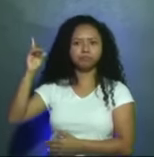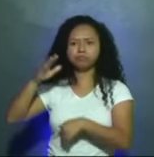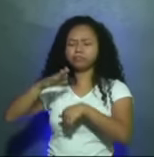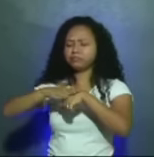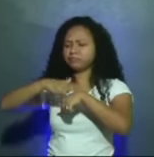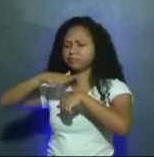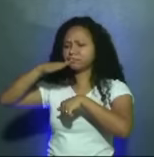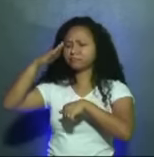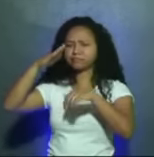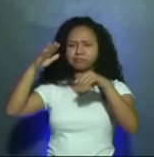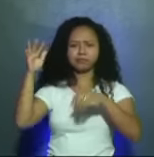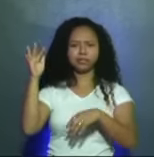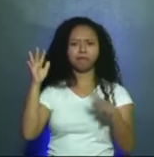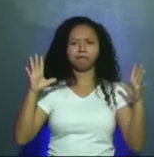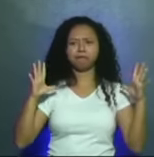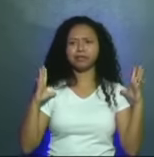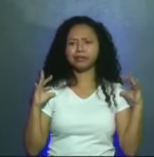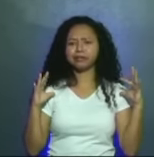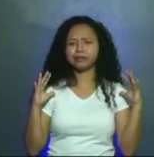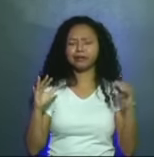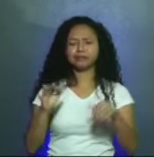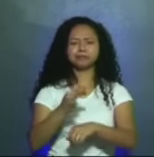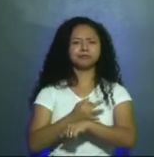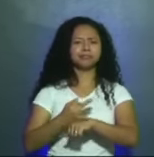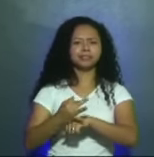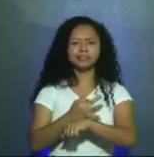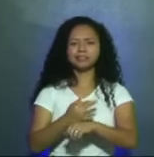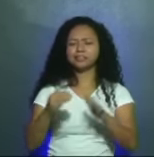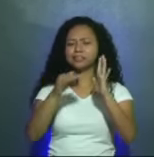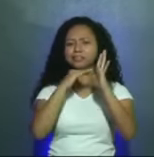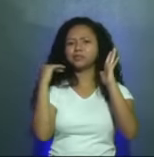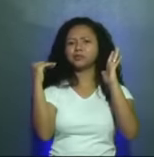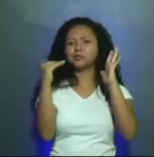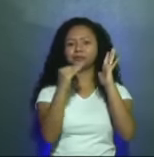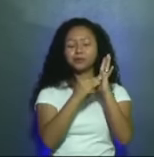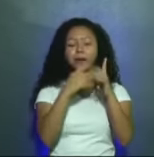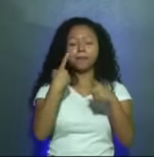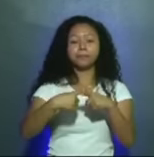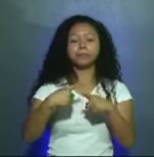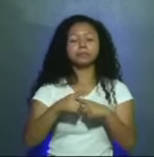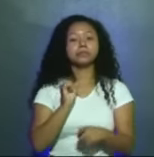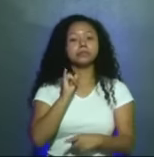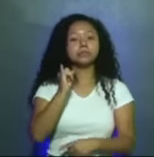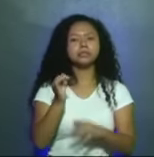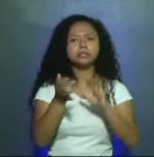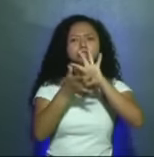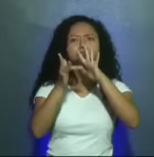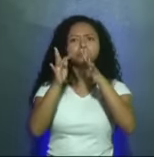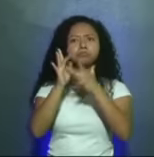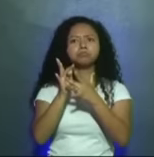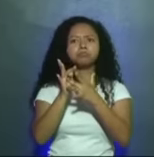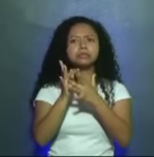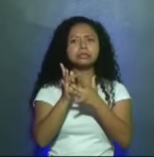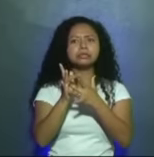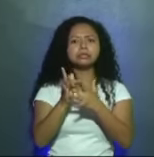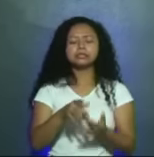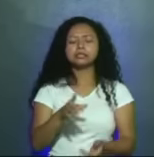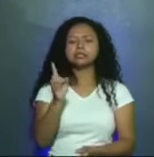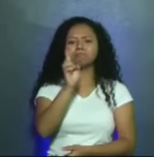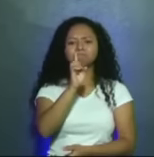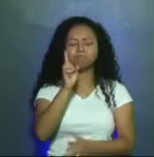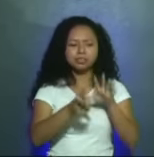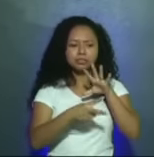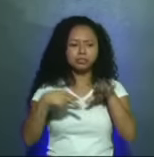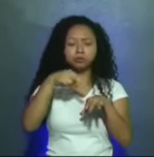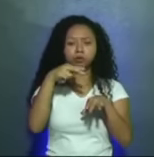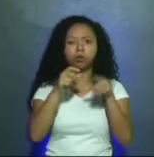o maior feriado de todos. Porque se Jesus não tivesse ressuscitado, o que seria de nós? Né? Mas